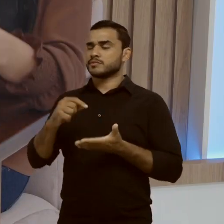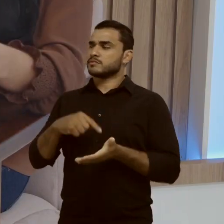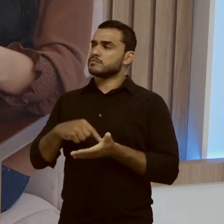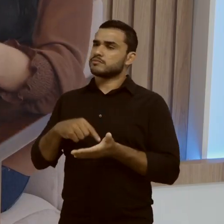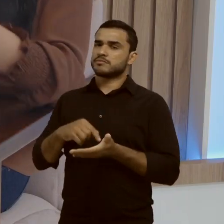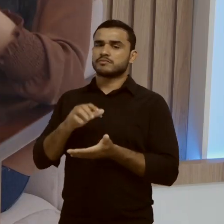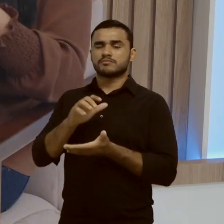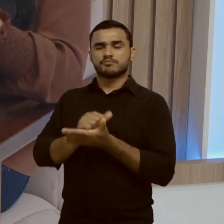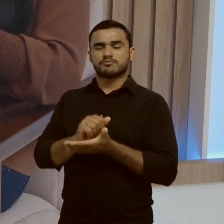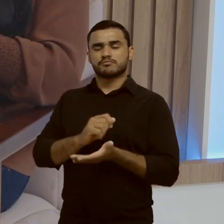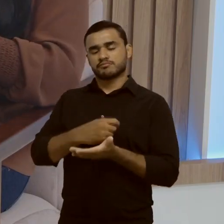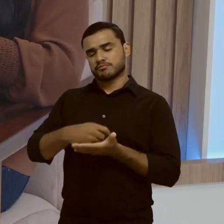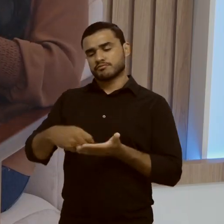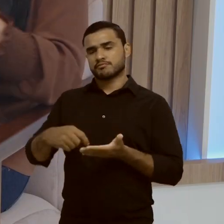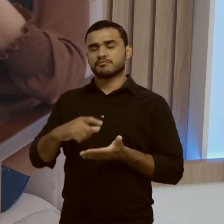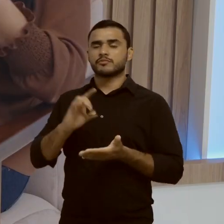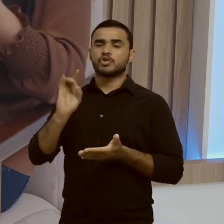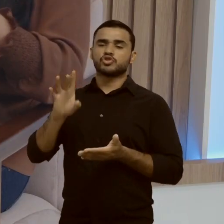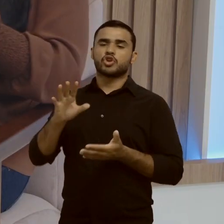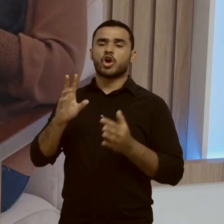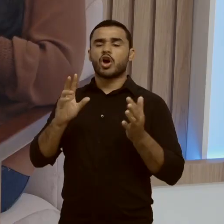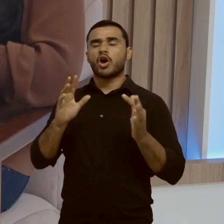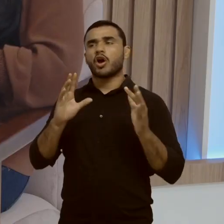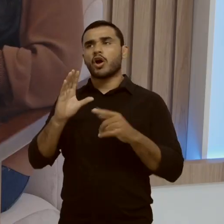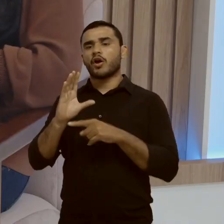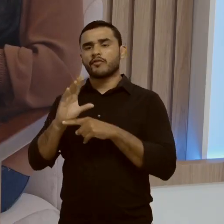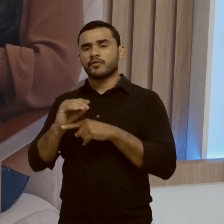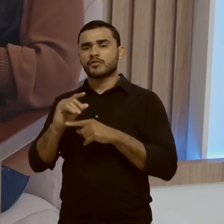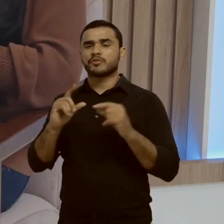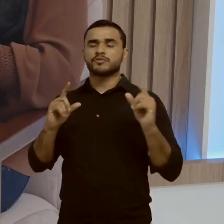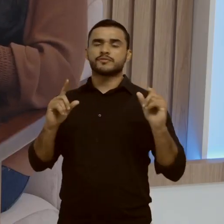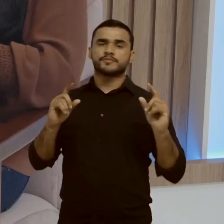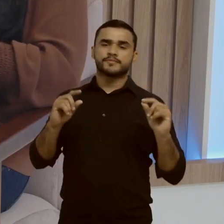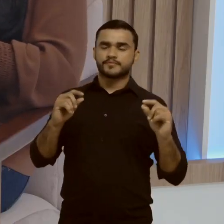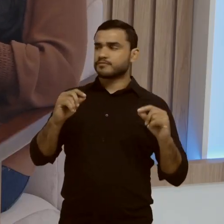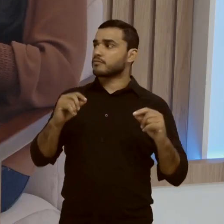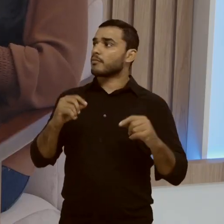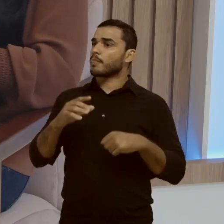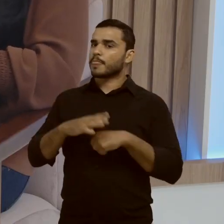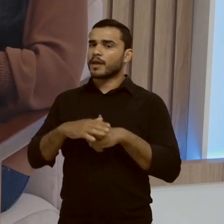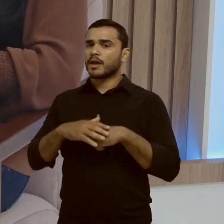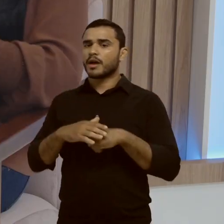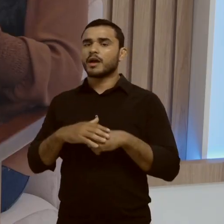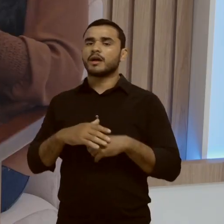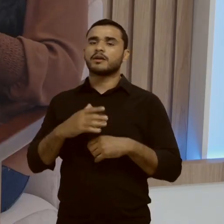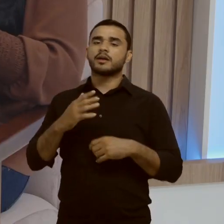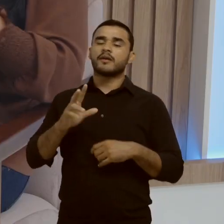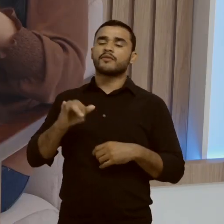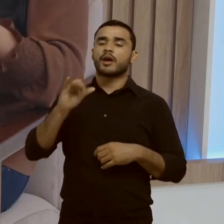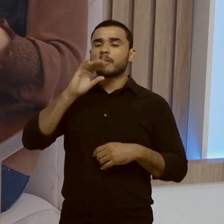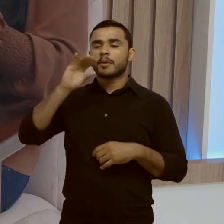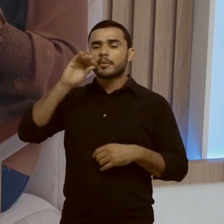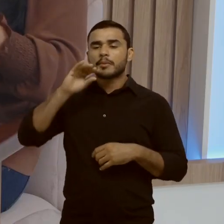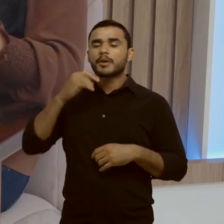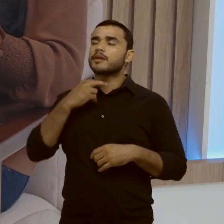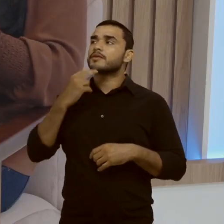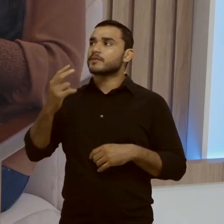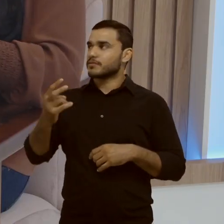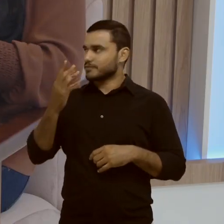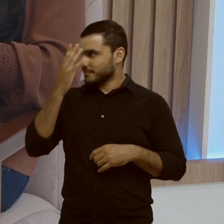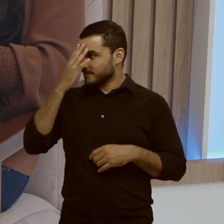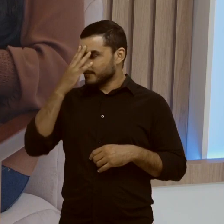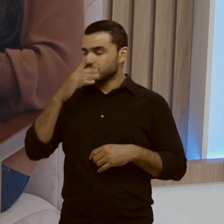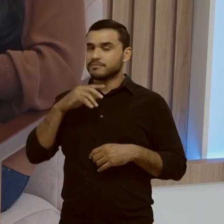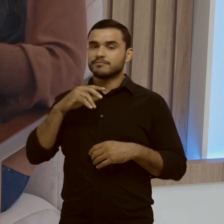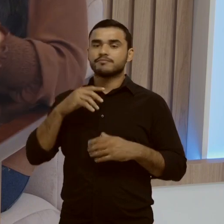processo, escrever, ou só fotos, que aí as crianças vão verbalizar. Então, é uma dica, né, uma ideia para eles irem se